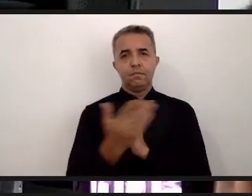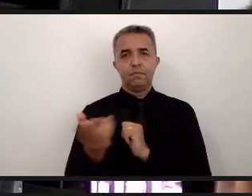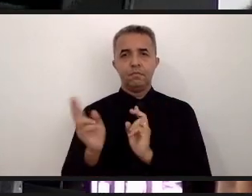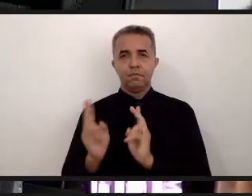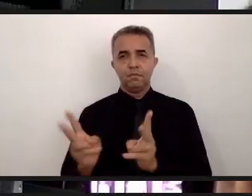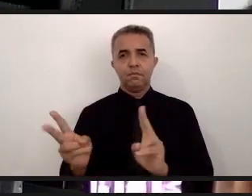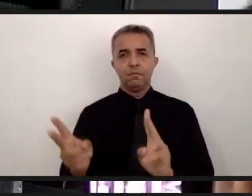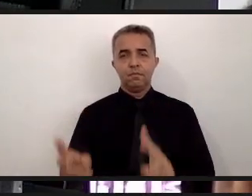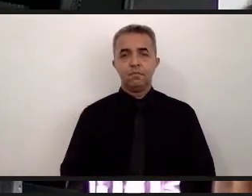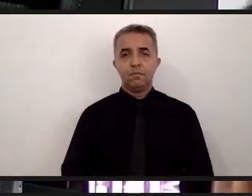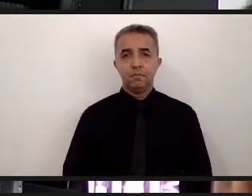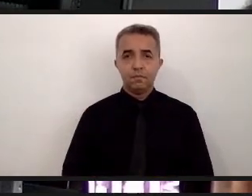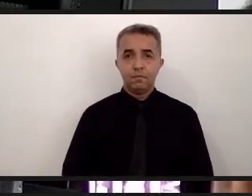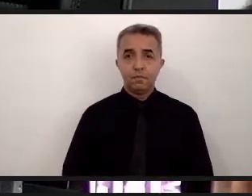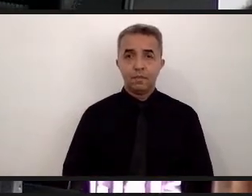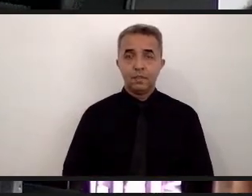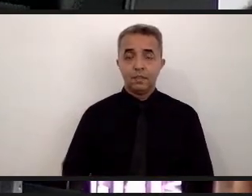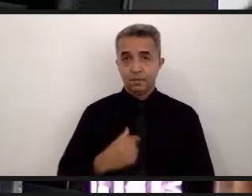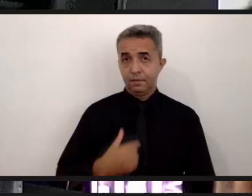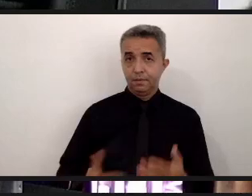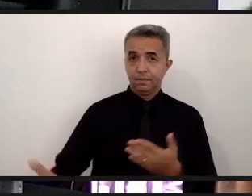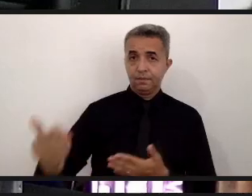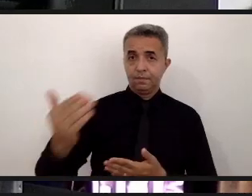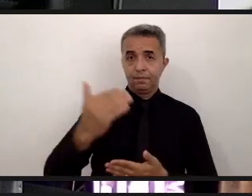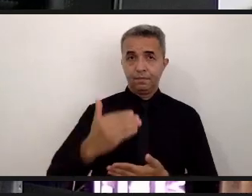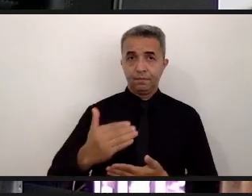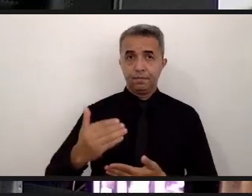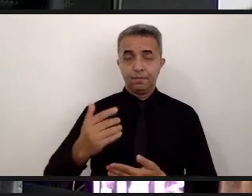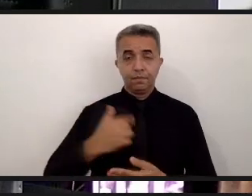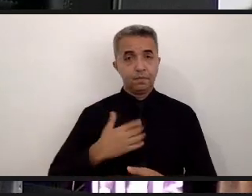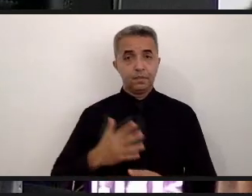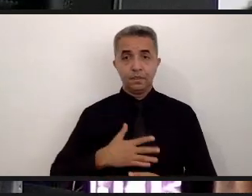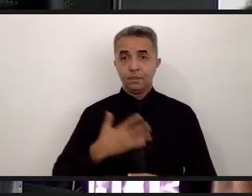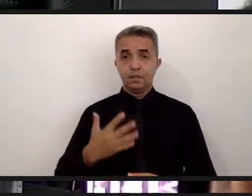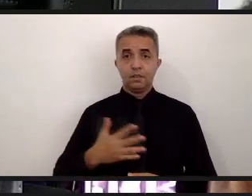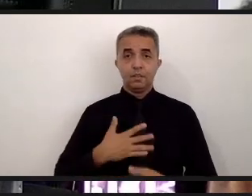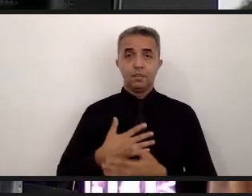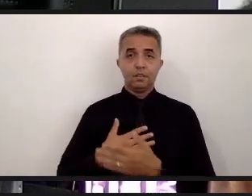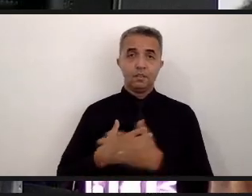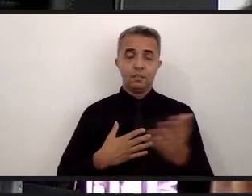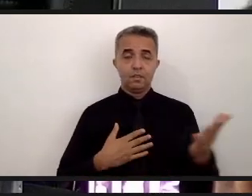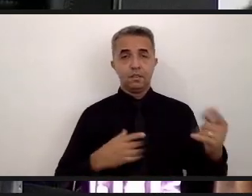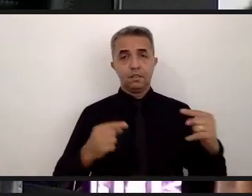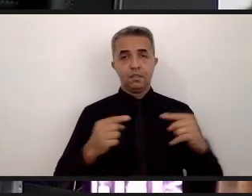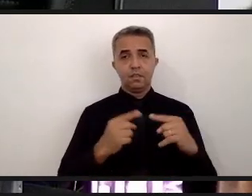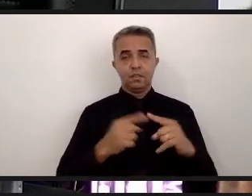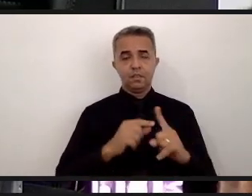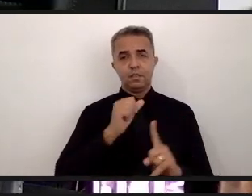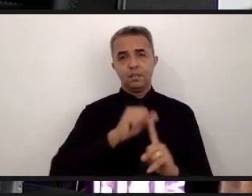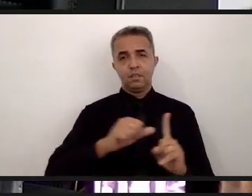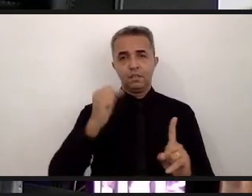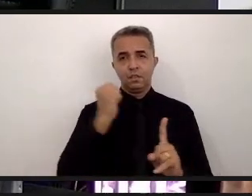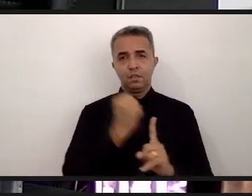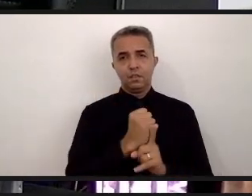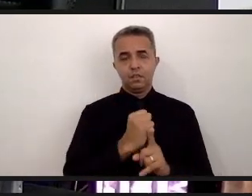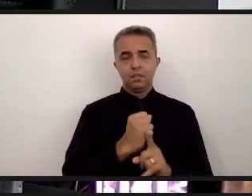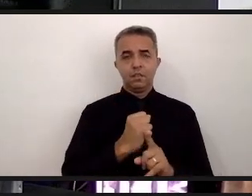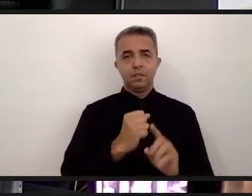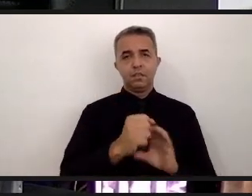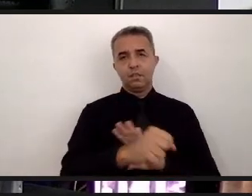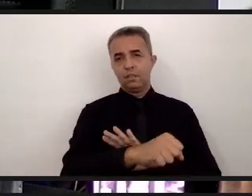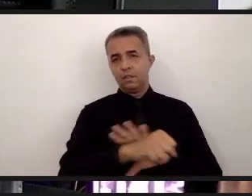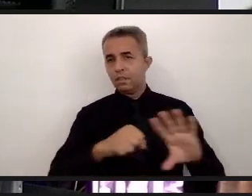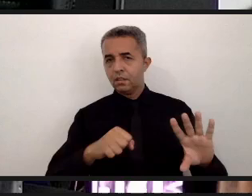vejo dados alarmantes e assustadores em relação a feminicídios, a agressão, eu